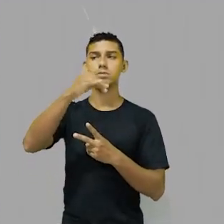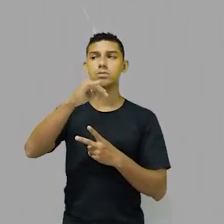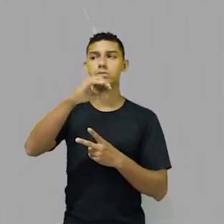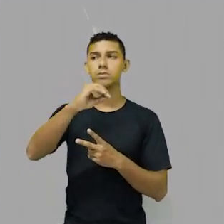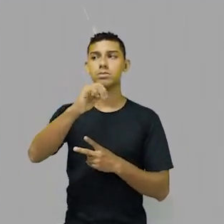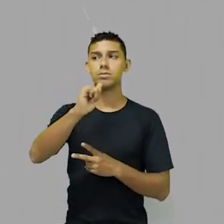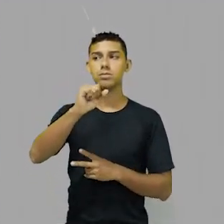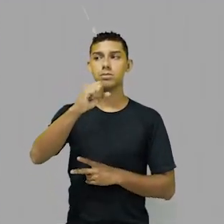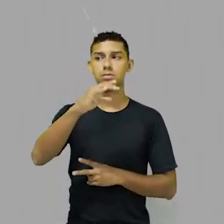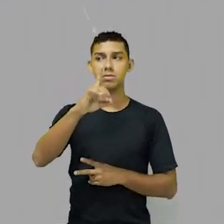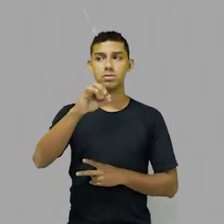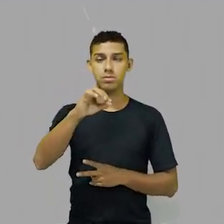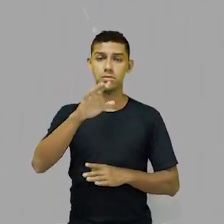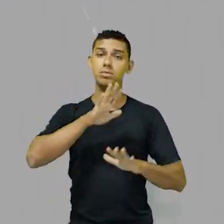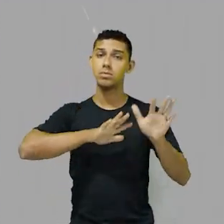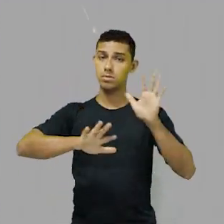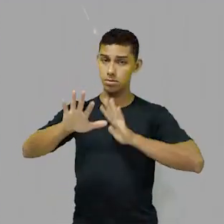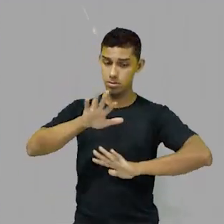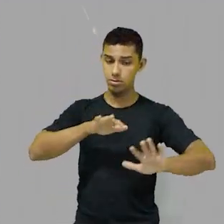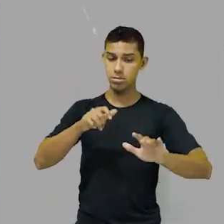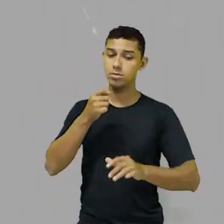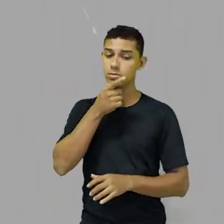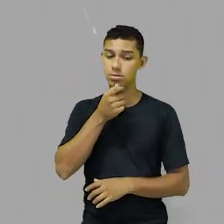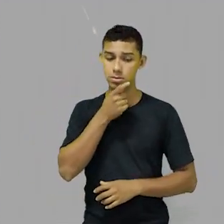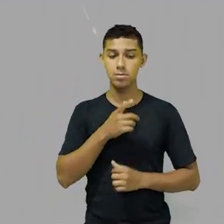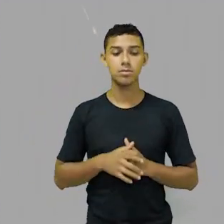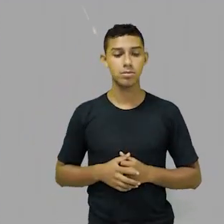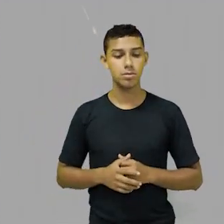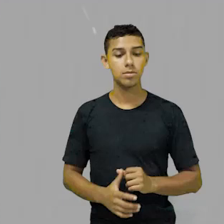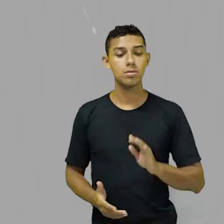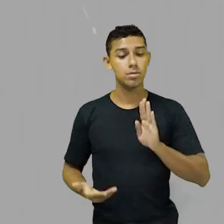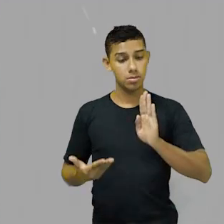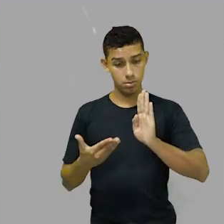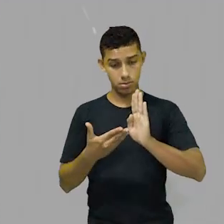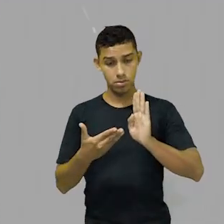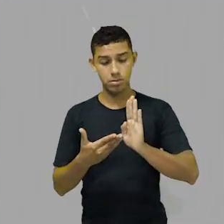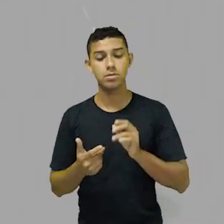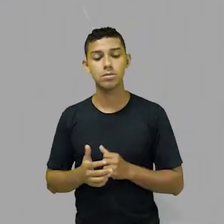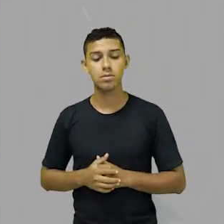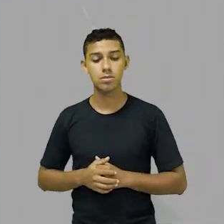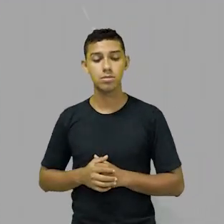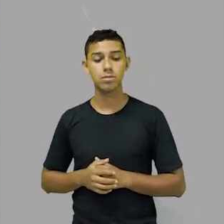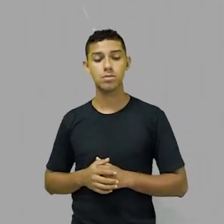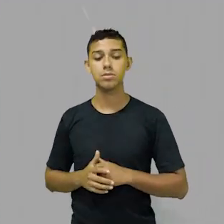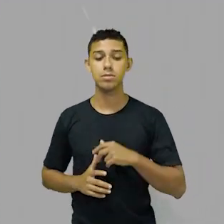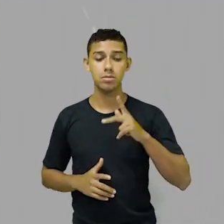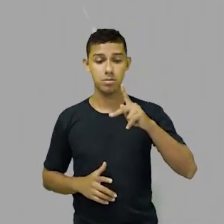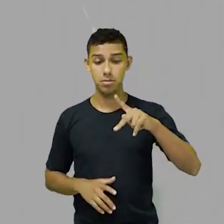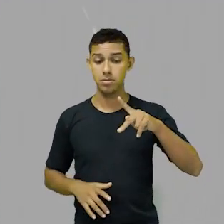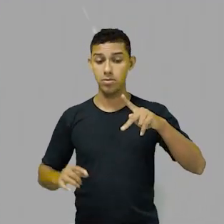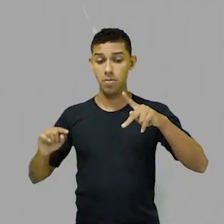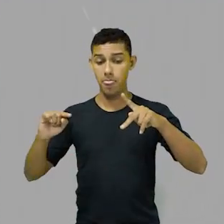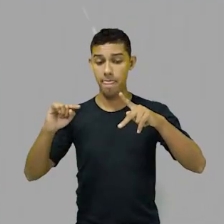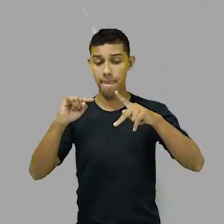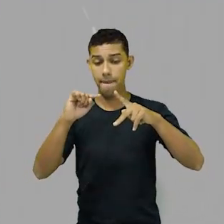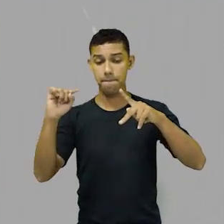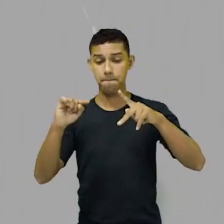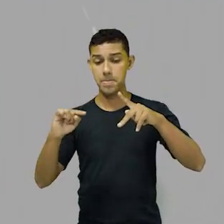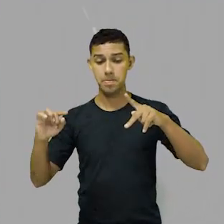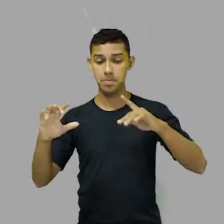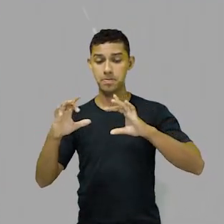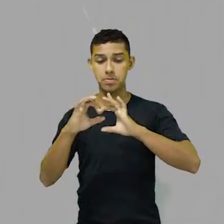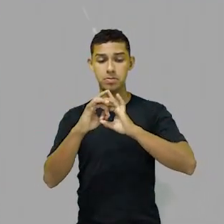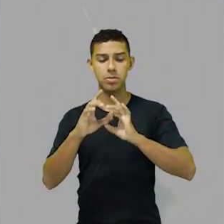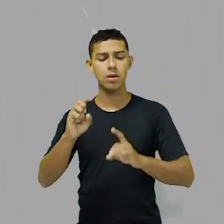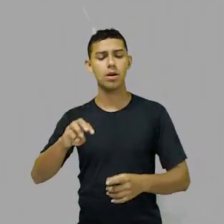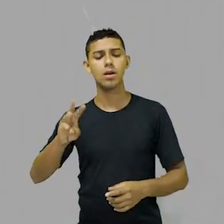está errada por causa disso. Cuidado com a pegadinha, pessoal. A letra B. A letra B ele está dizendo que P se une com Z.